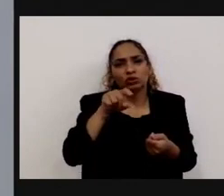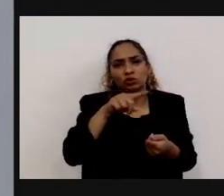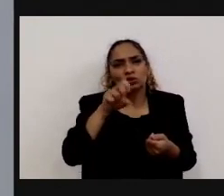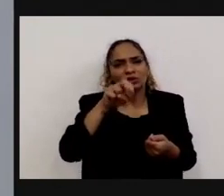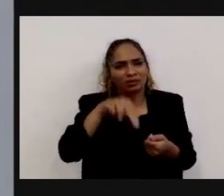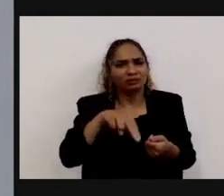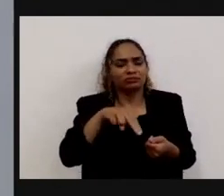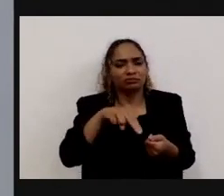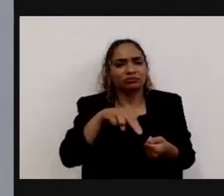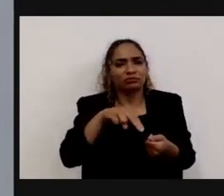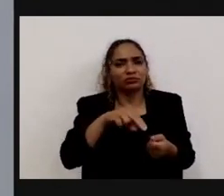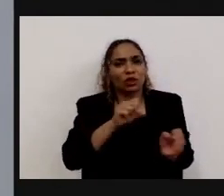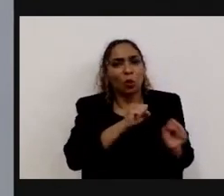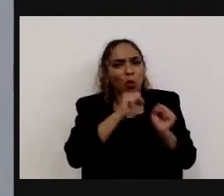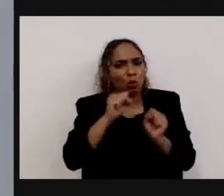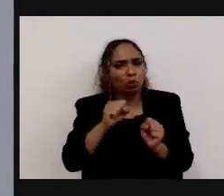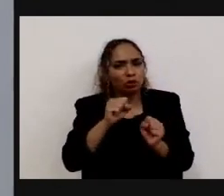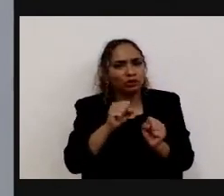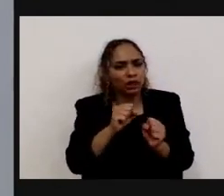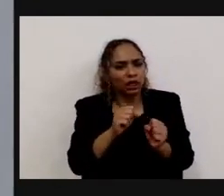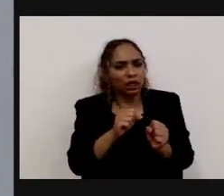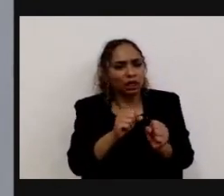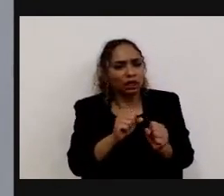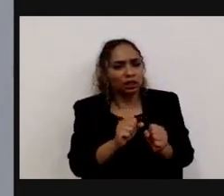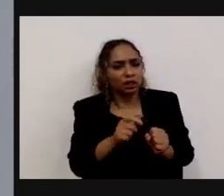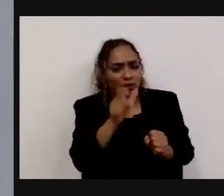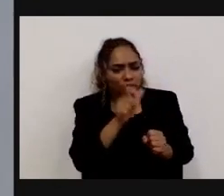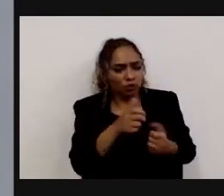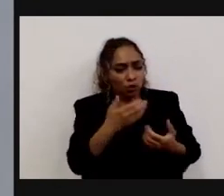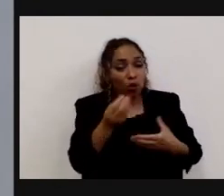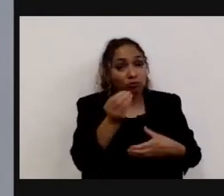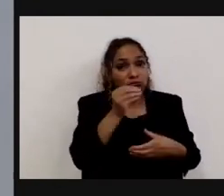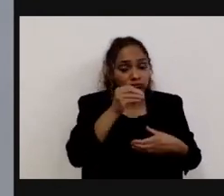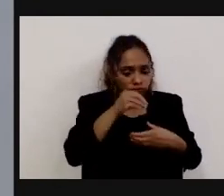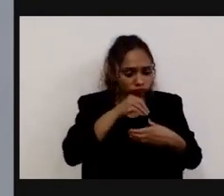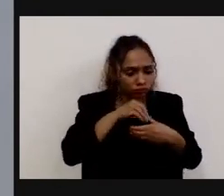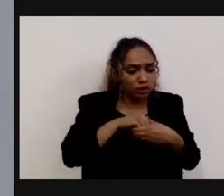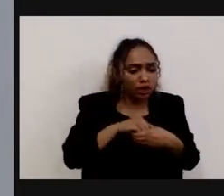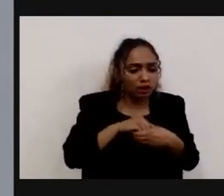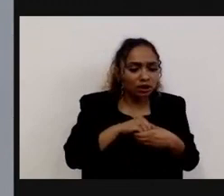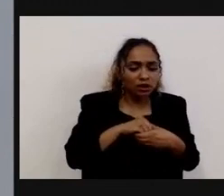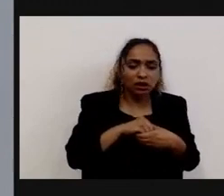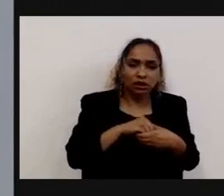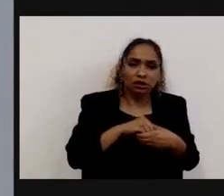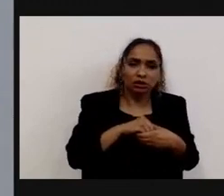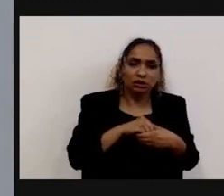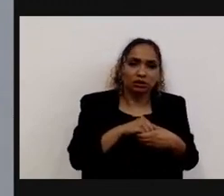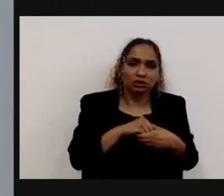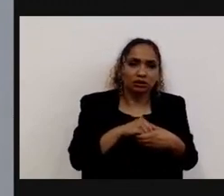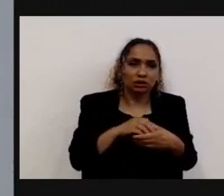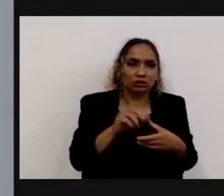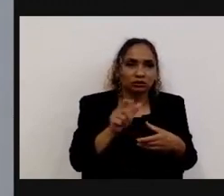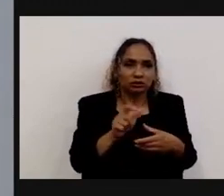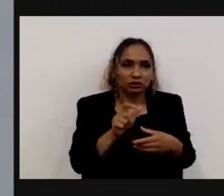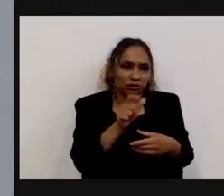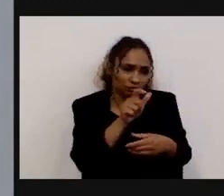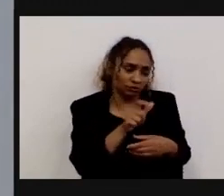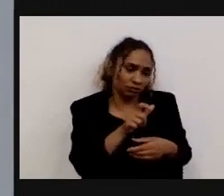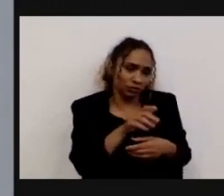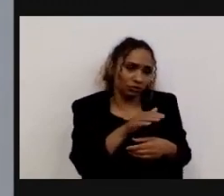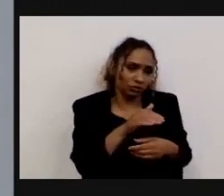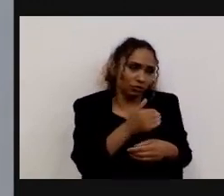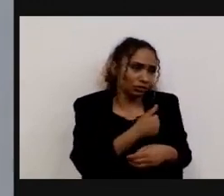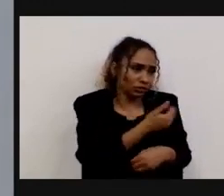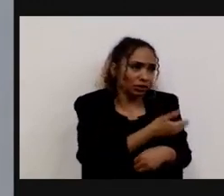técnicas de como essas pessoas que têm perfis mais introvertidos que é um texto a metade da população então se você não é alguém do seu lado provavelmente é